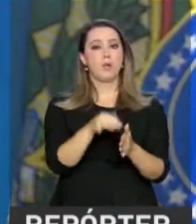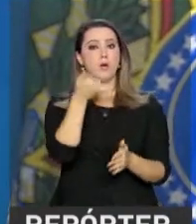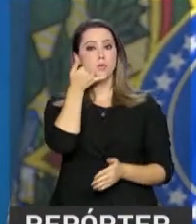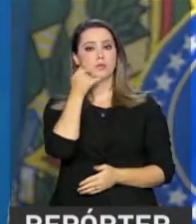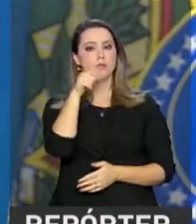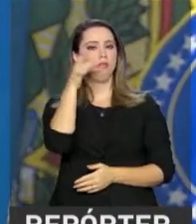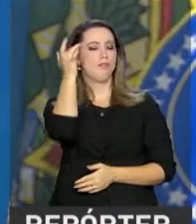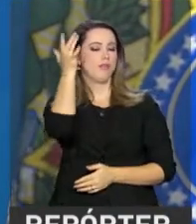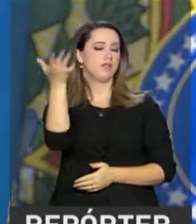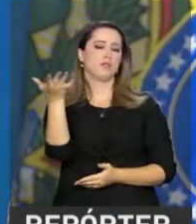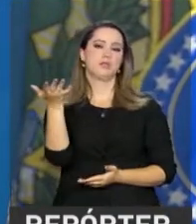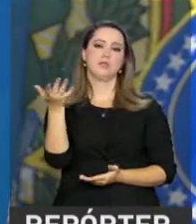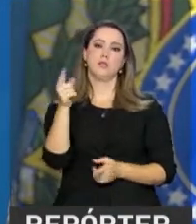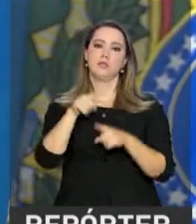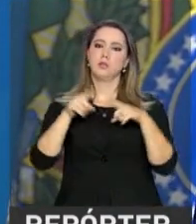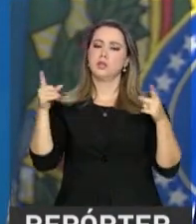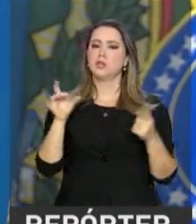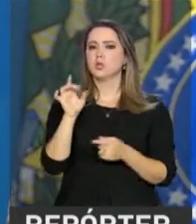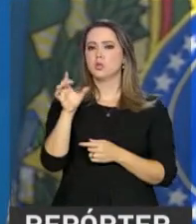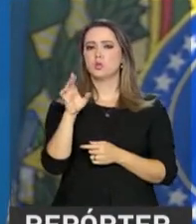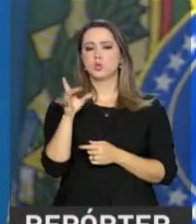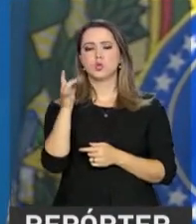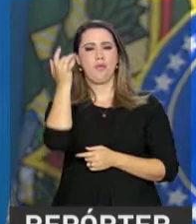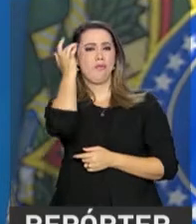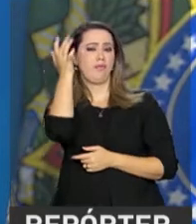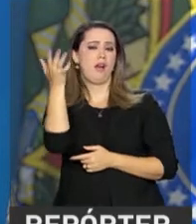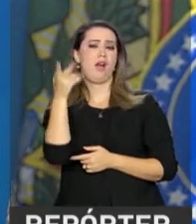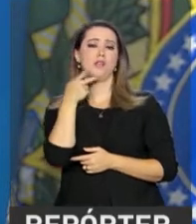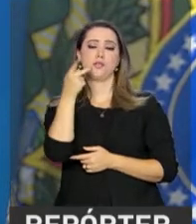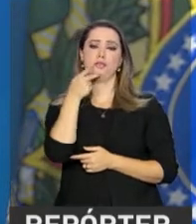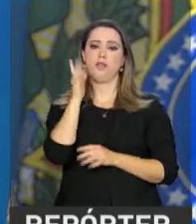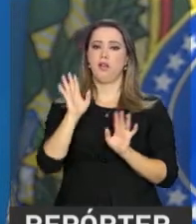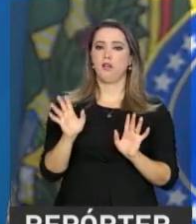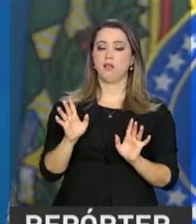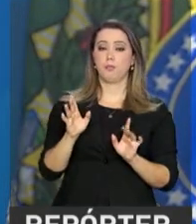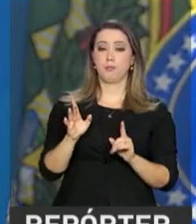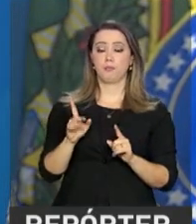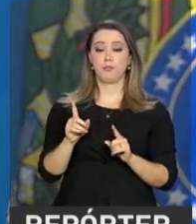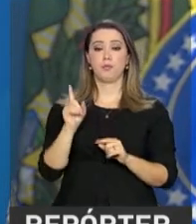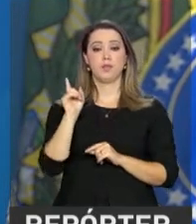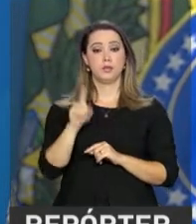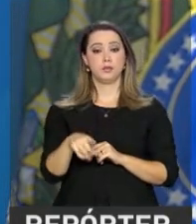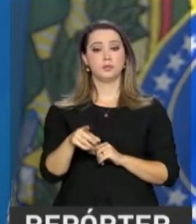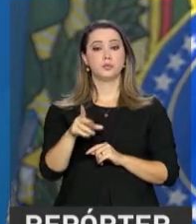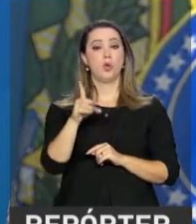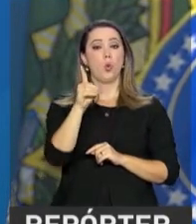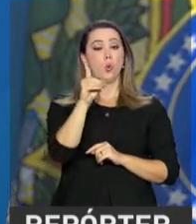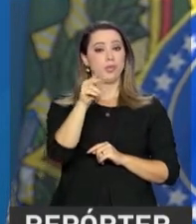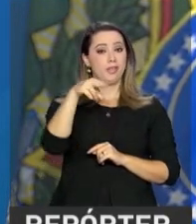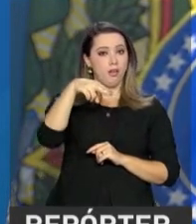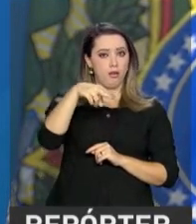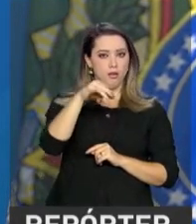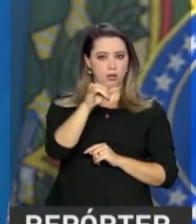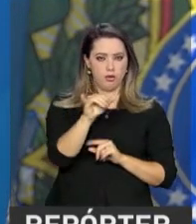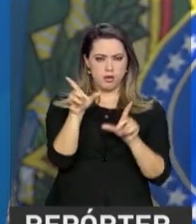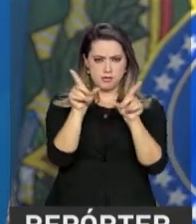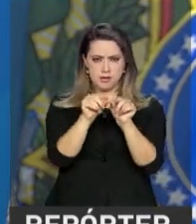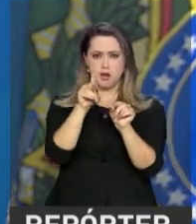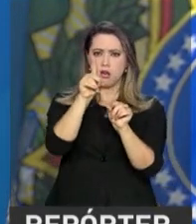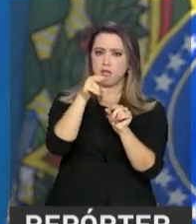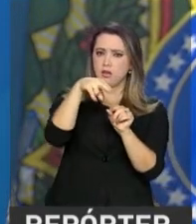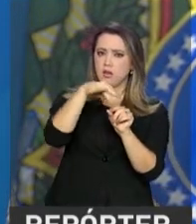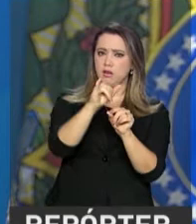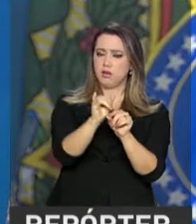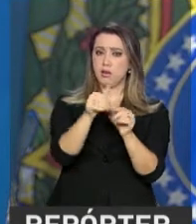muito prático mas não é apenas de praticidade que se trata o dn que se vale da